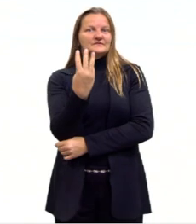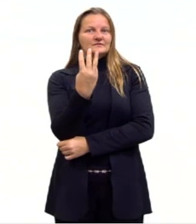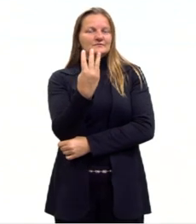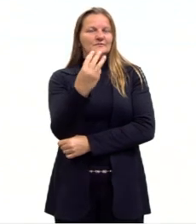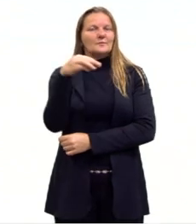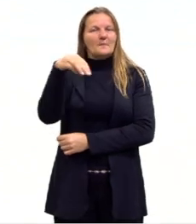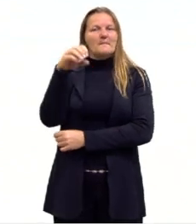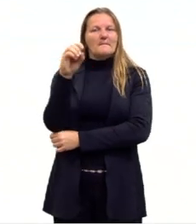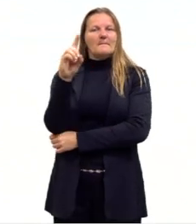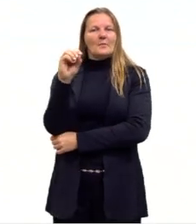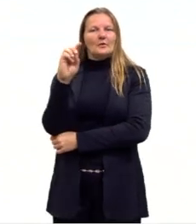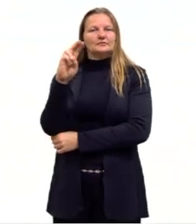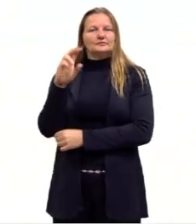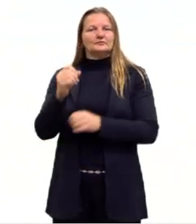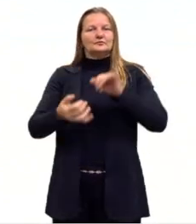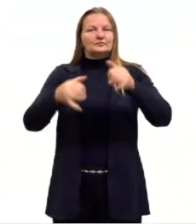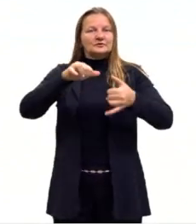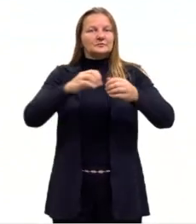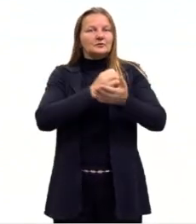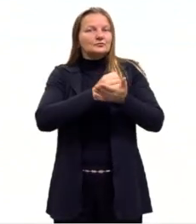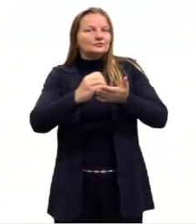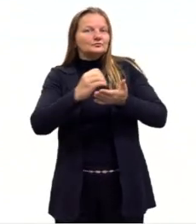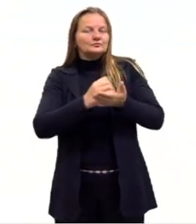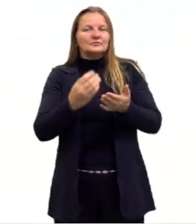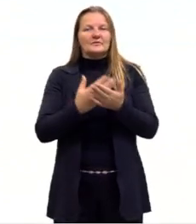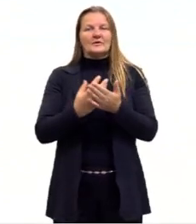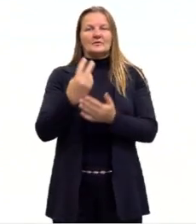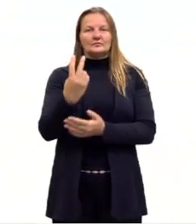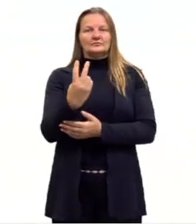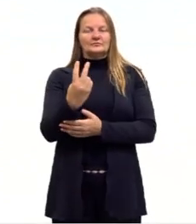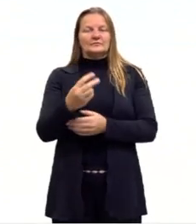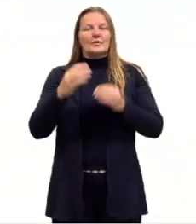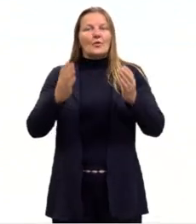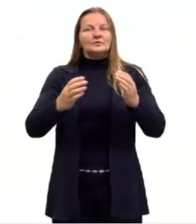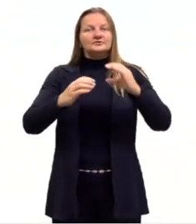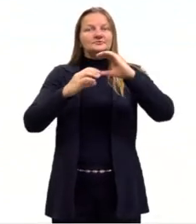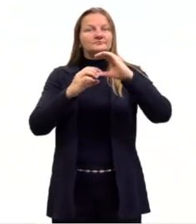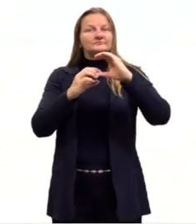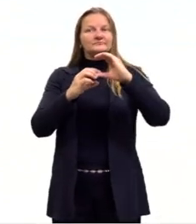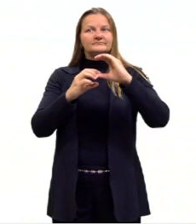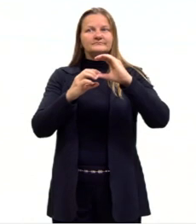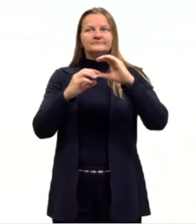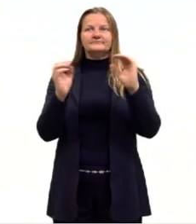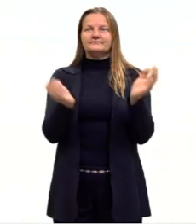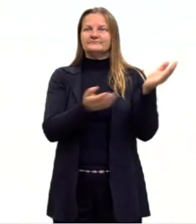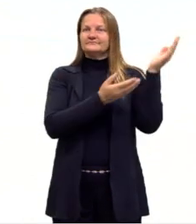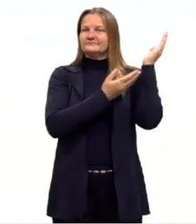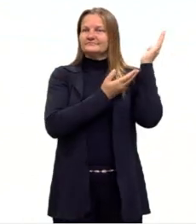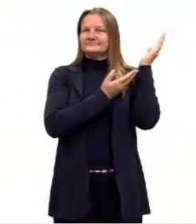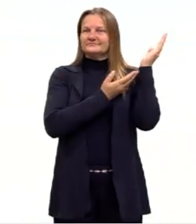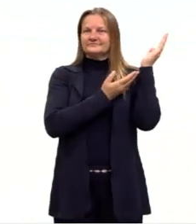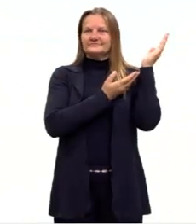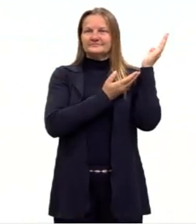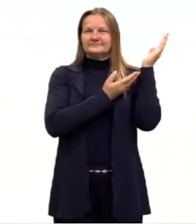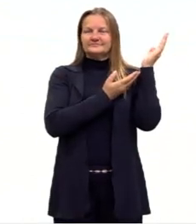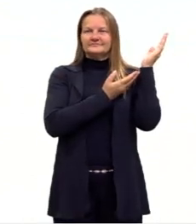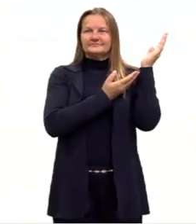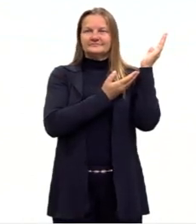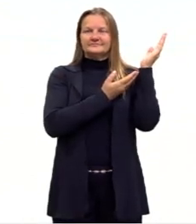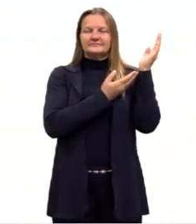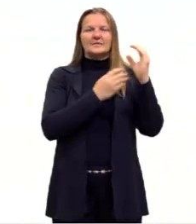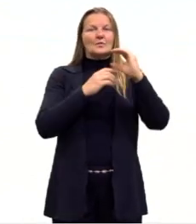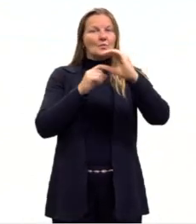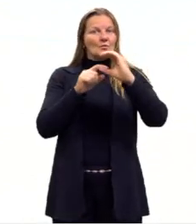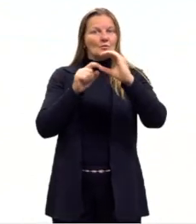que a química orgânica aula 2 e nós vamos ver as cadeias carbônicas nós já vimos toda a questão do estudo do